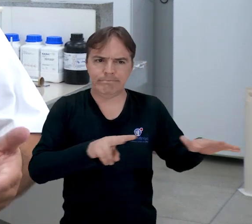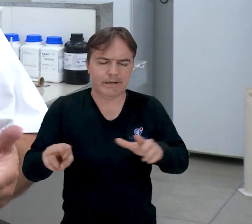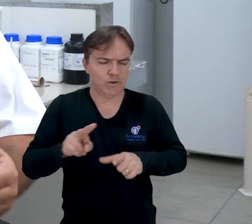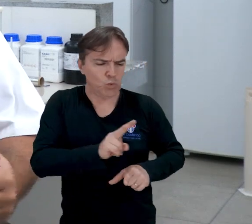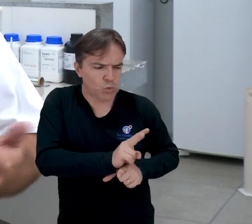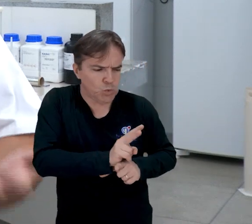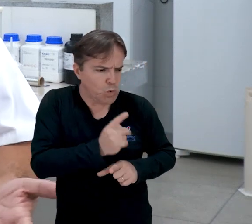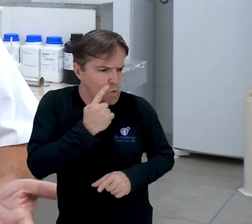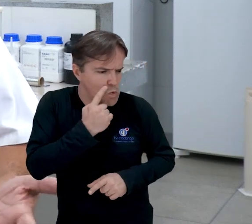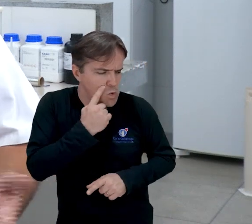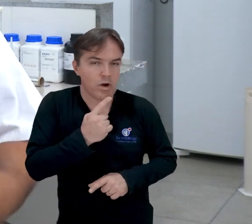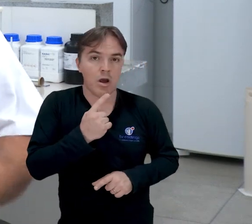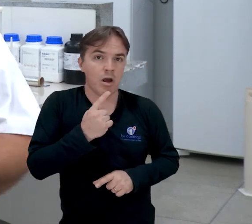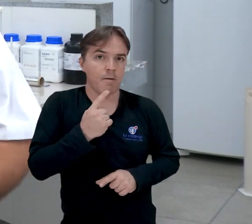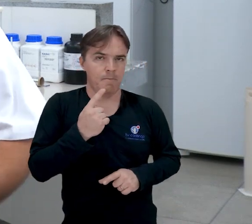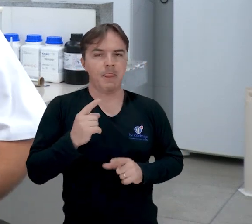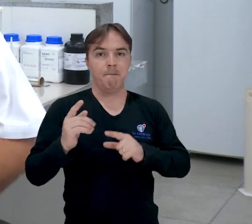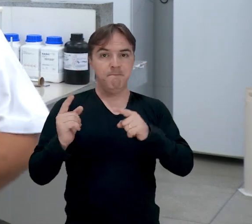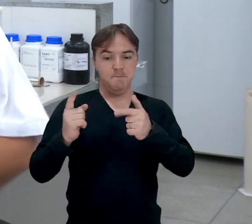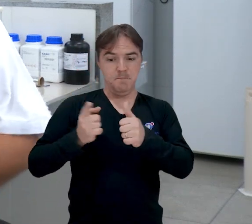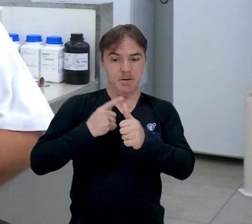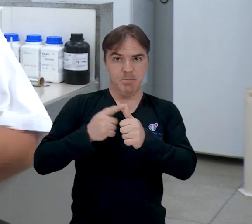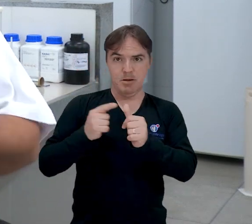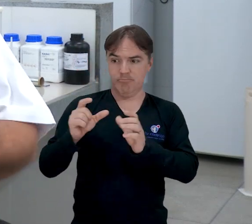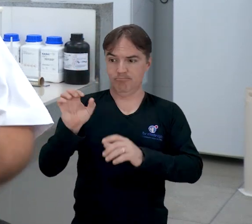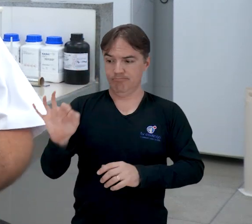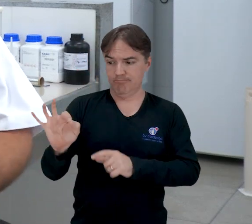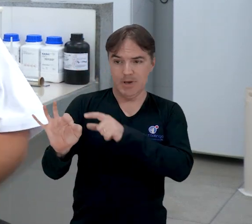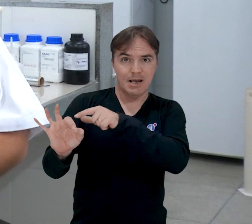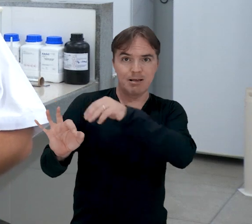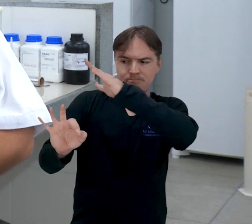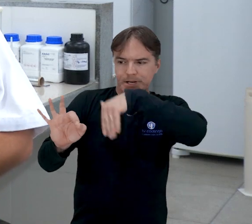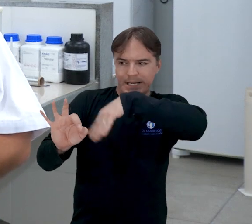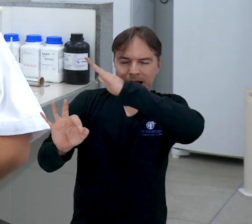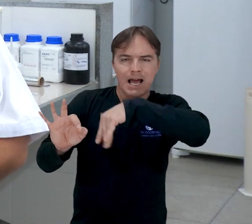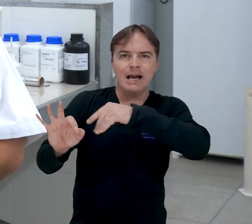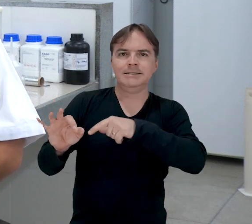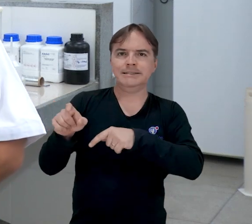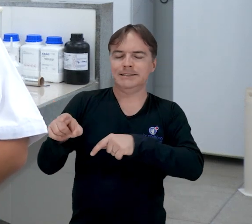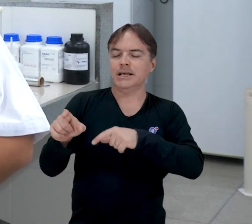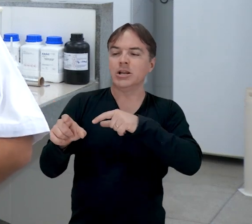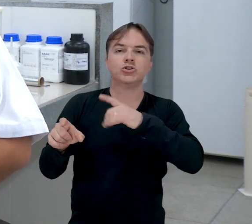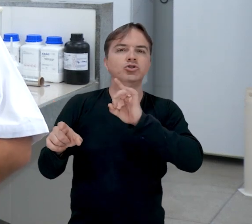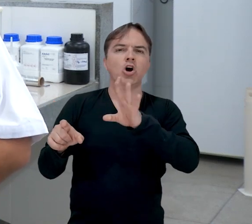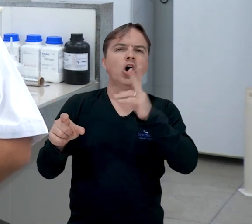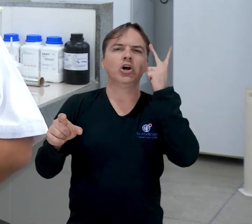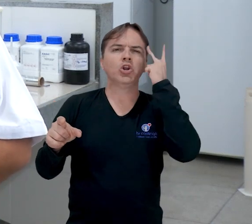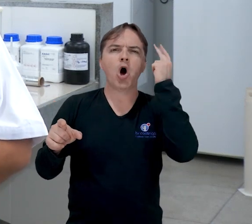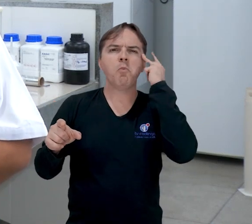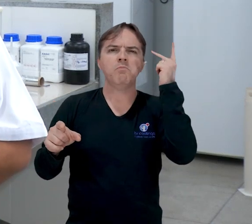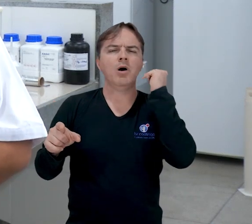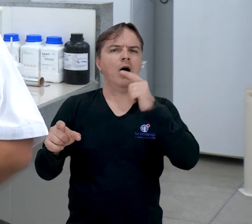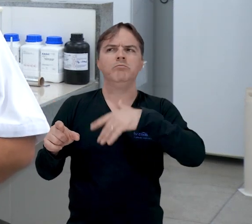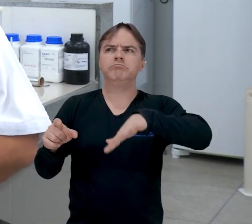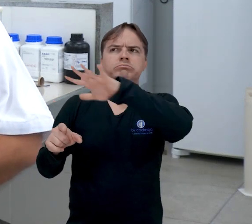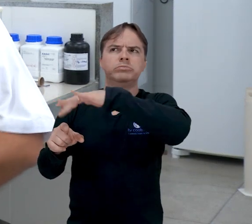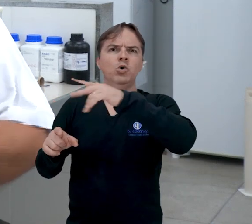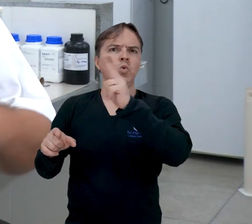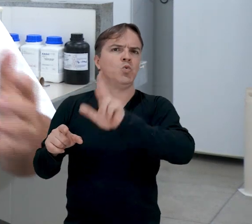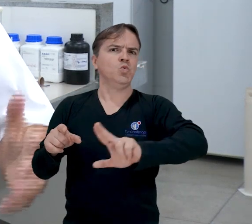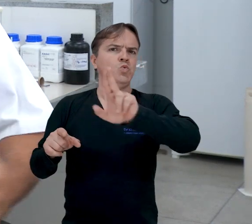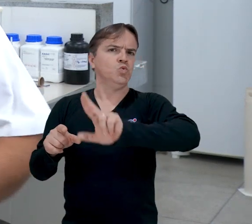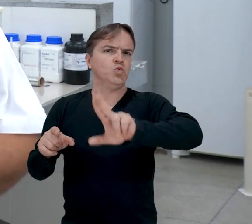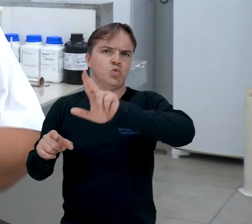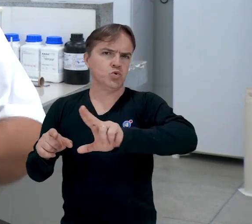apenas uma cobertura de resina poliéster, que é um dos tipos de tintas usados para esse tipo de material no